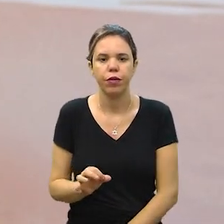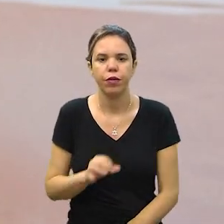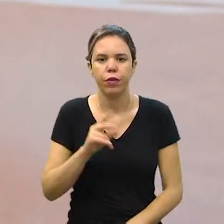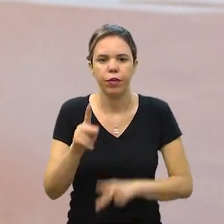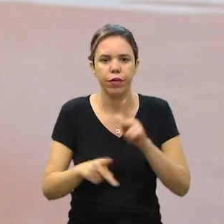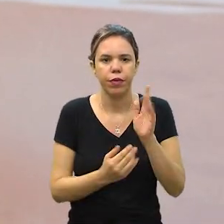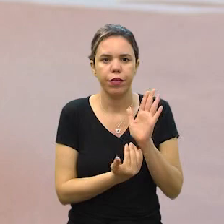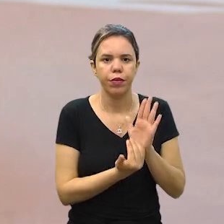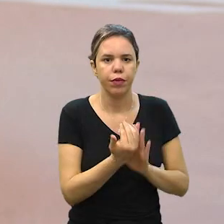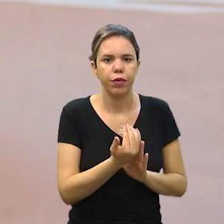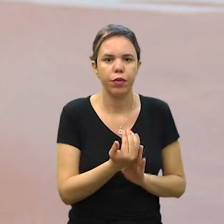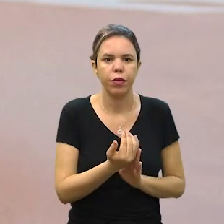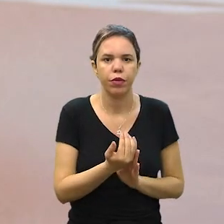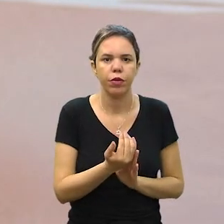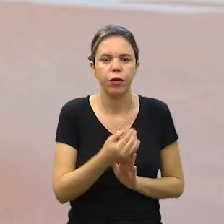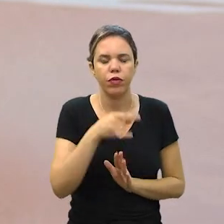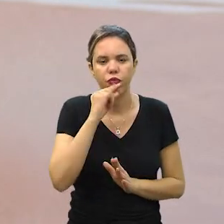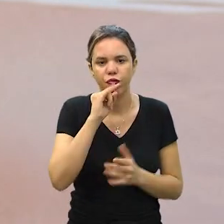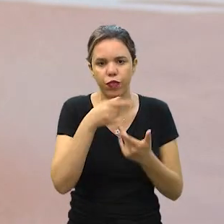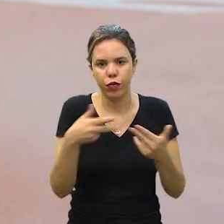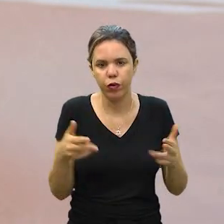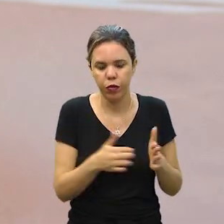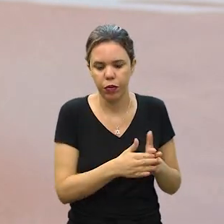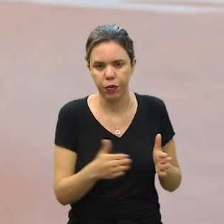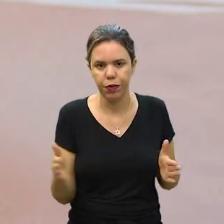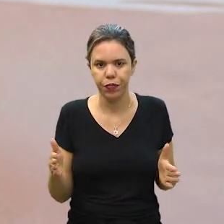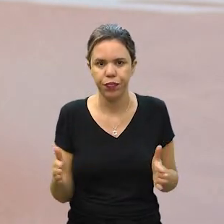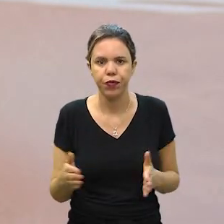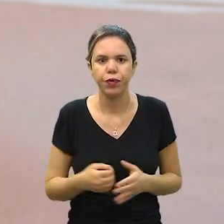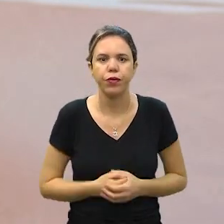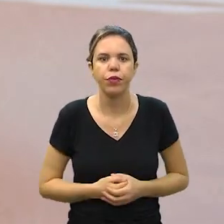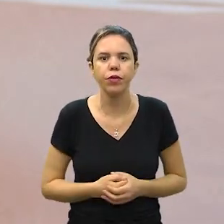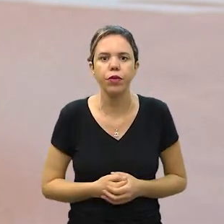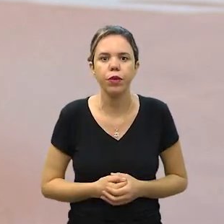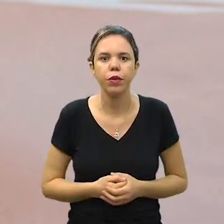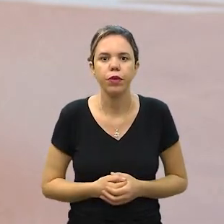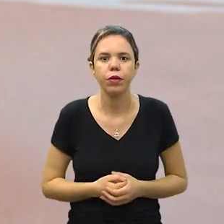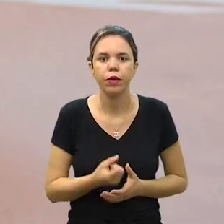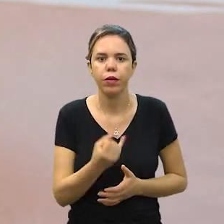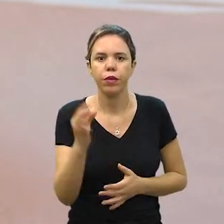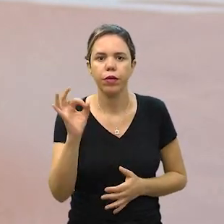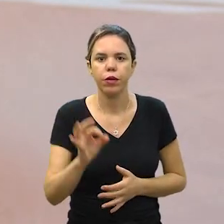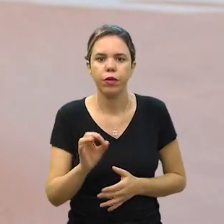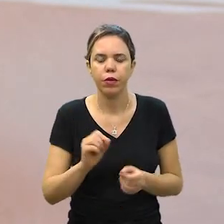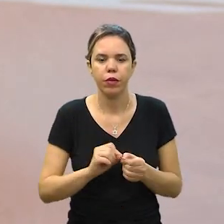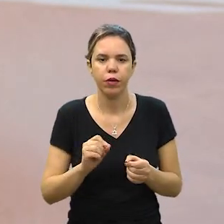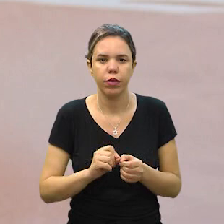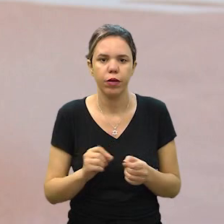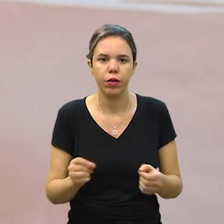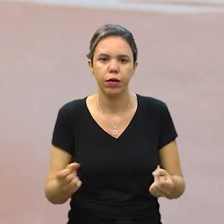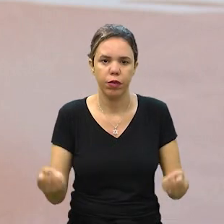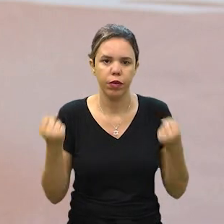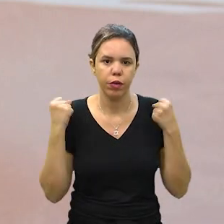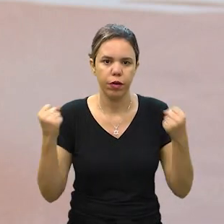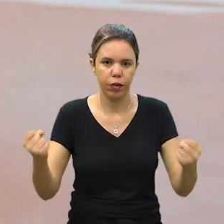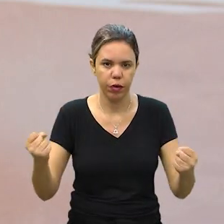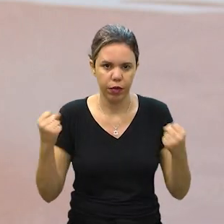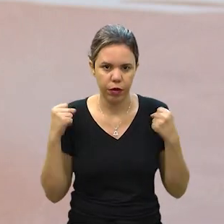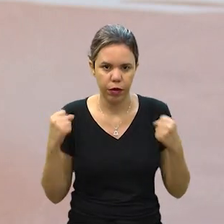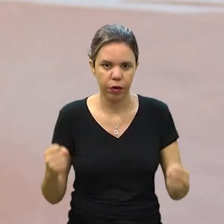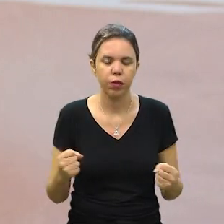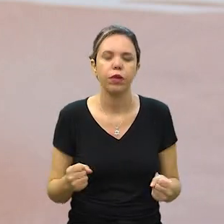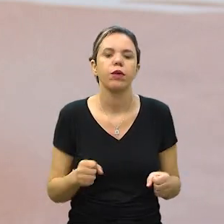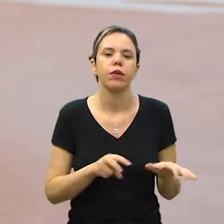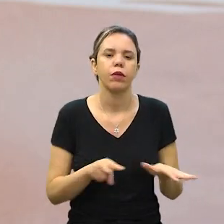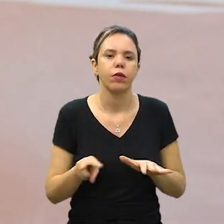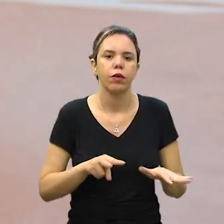17,6% das pessoas aumentaram o consumo de álcool neste período, enquanto o percentual dos que realizam atividades